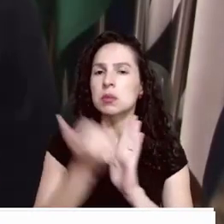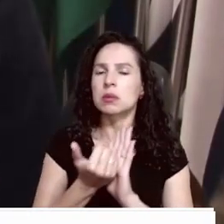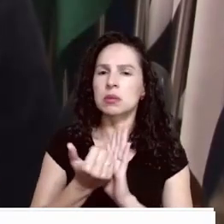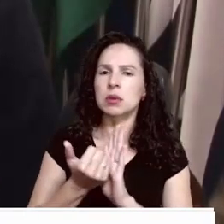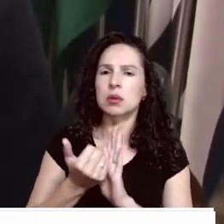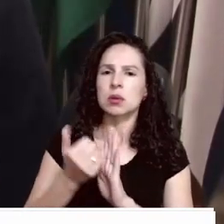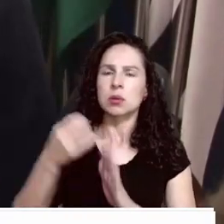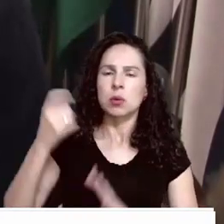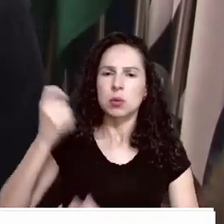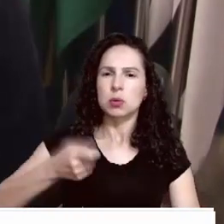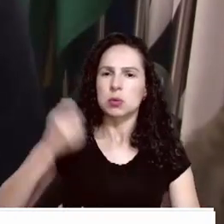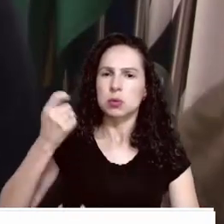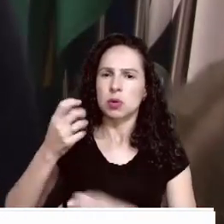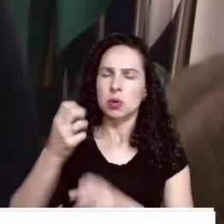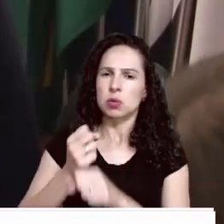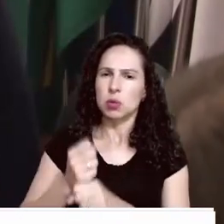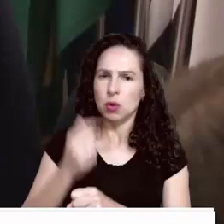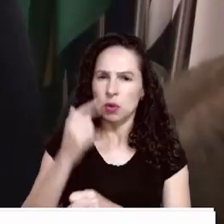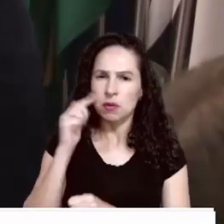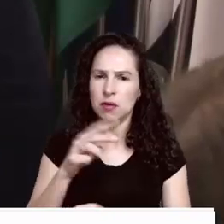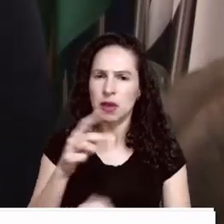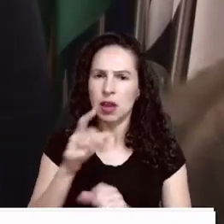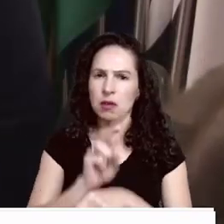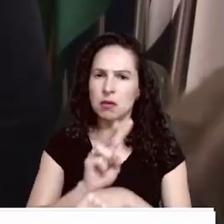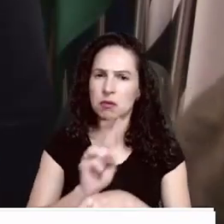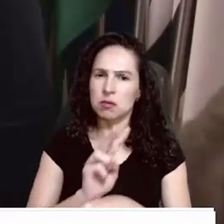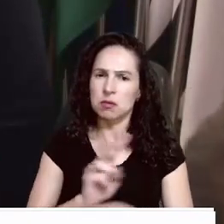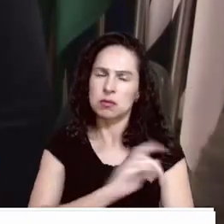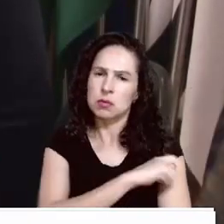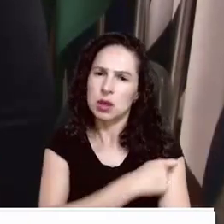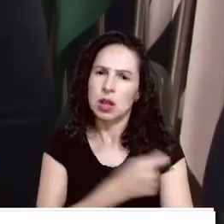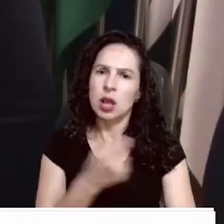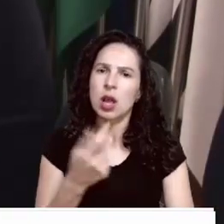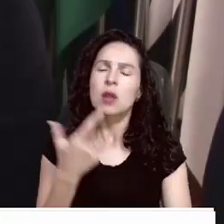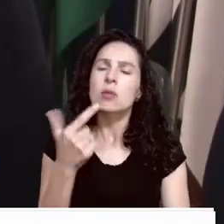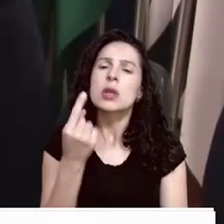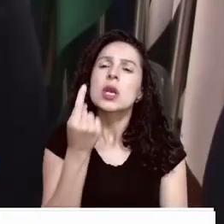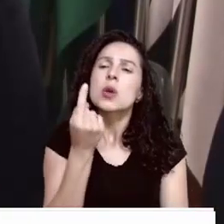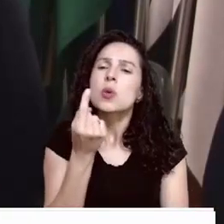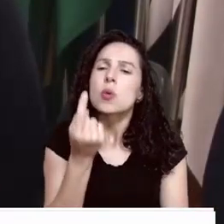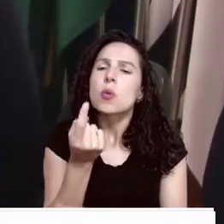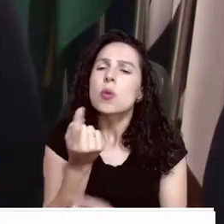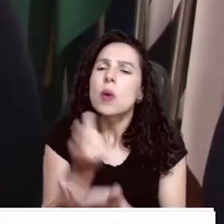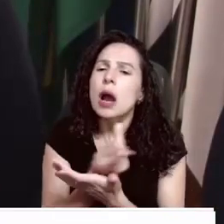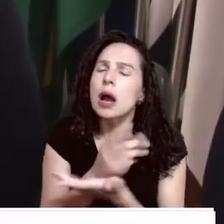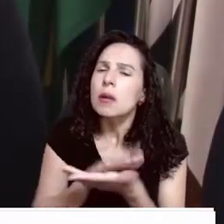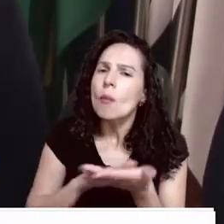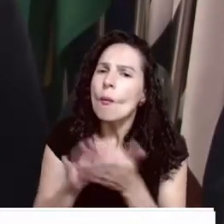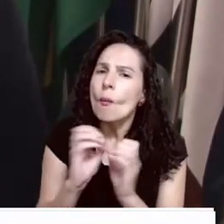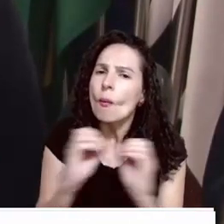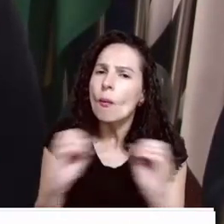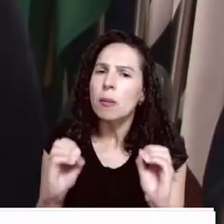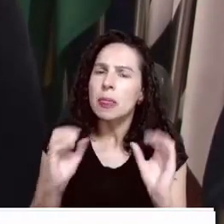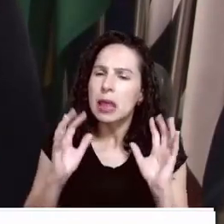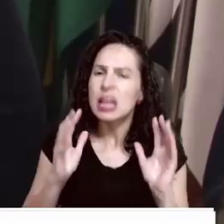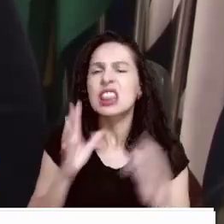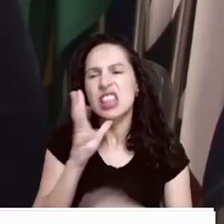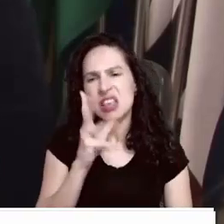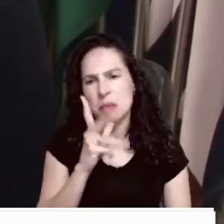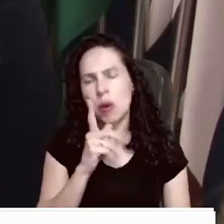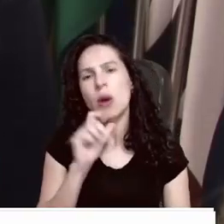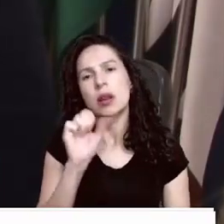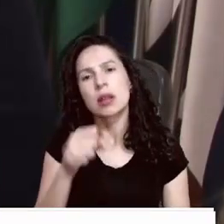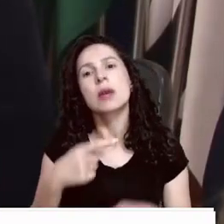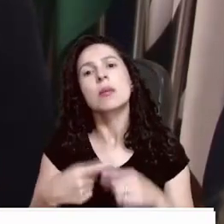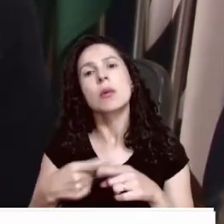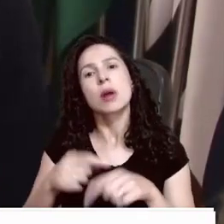Câmara Municipal fiscalizando a nossa obra. Não há um que falar da nossa obra. Está lenta? Está. Por causa de quem? O dinheiro está em